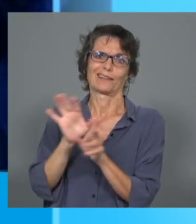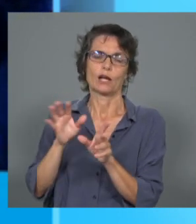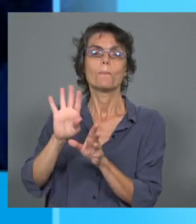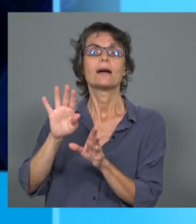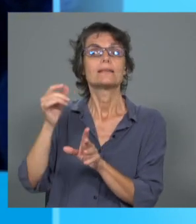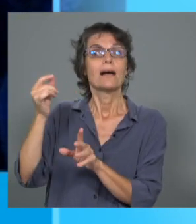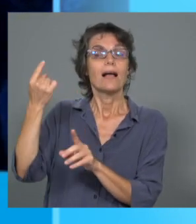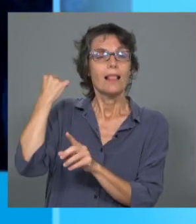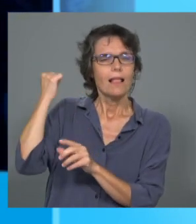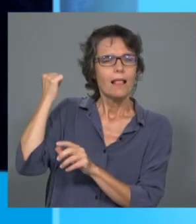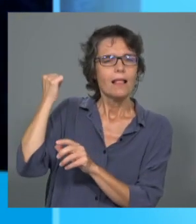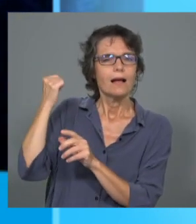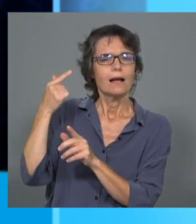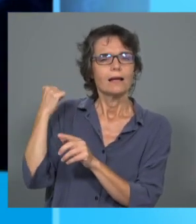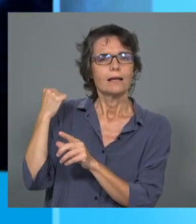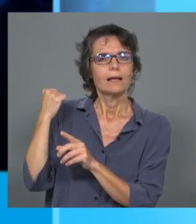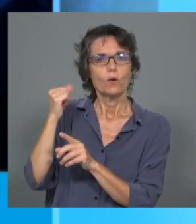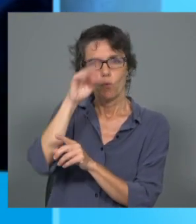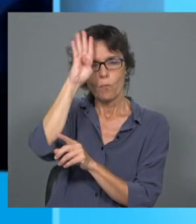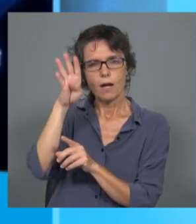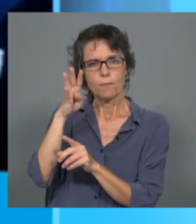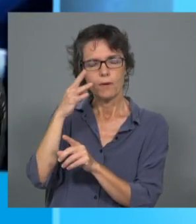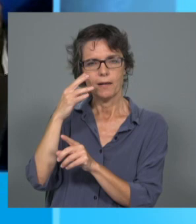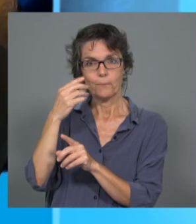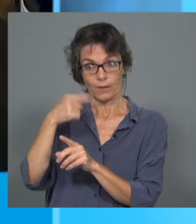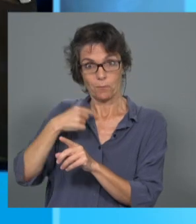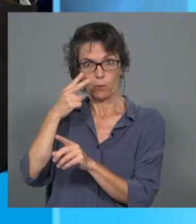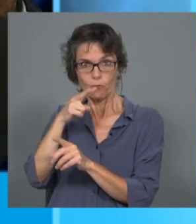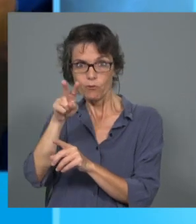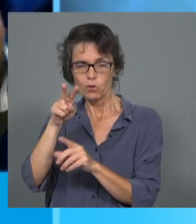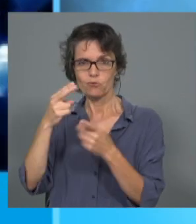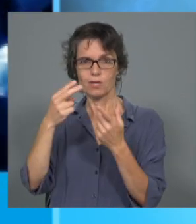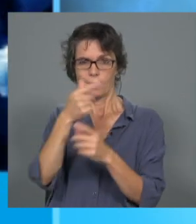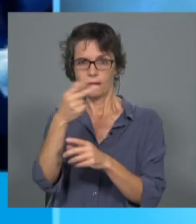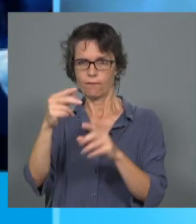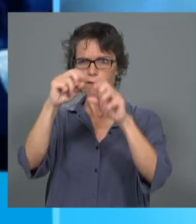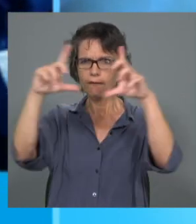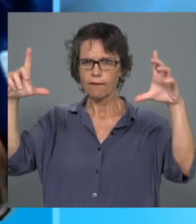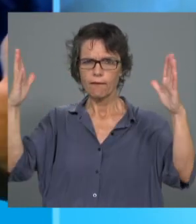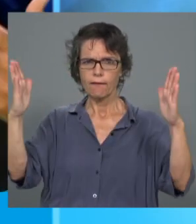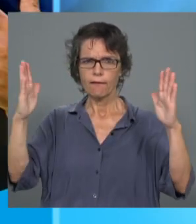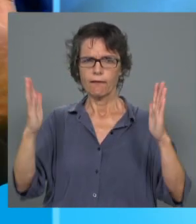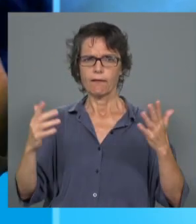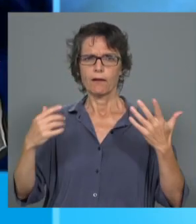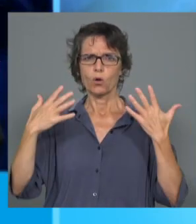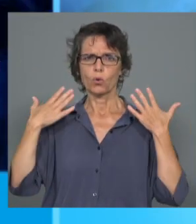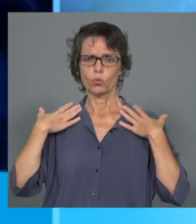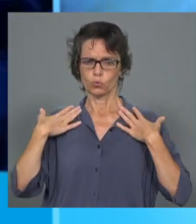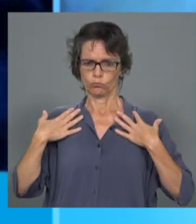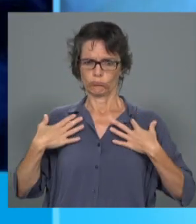se viu a si mesmo na televisão com aquela, digamos, aquele